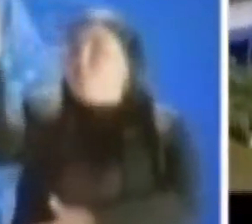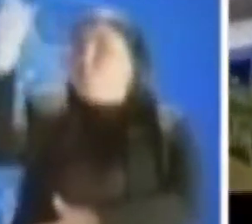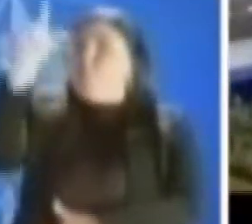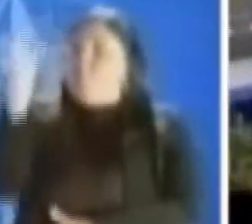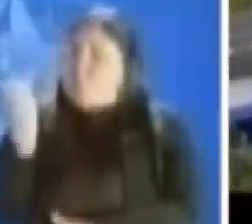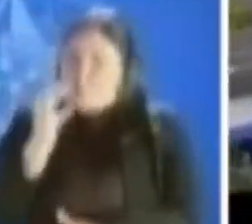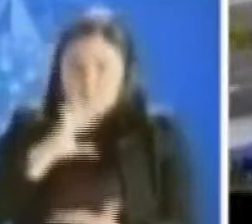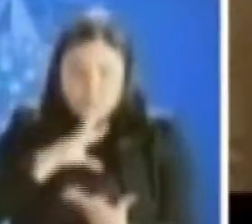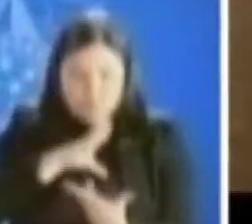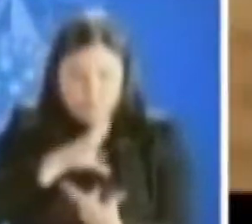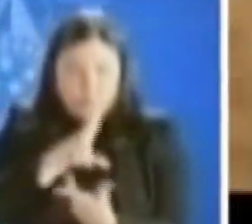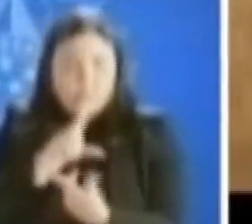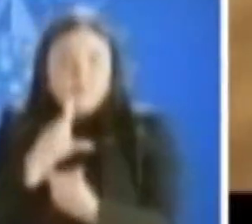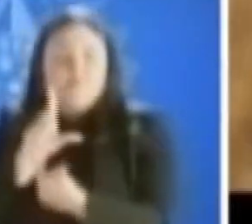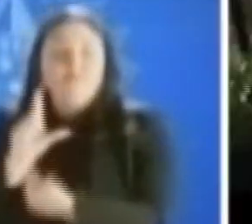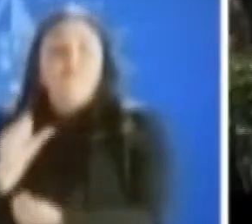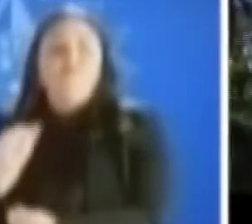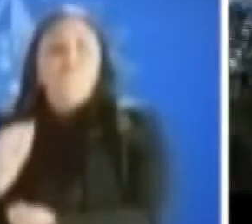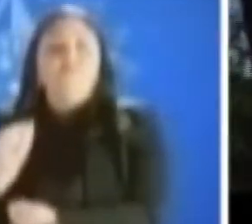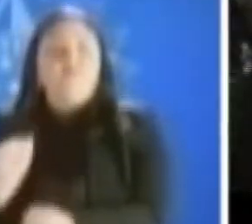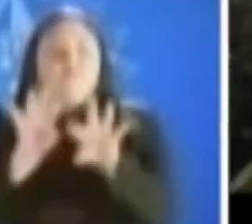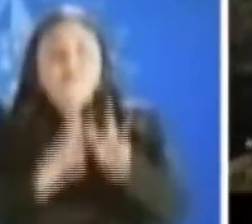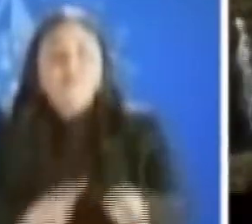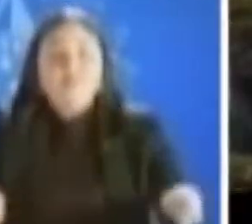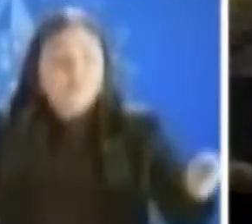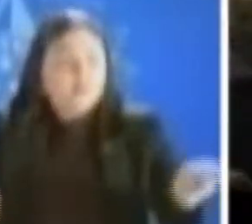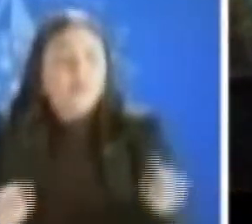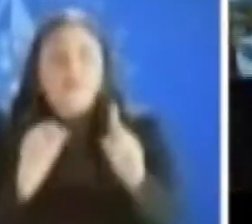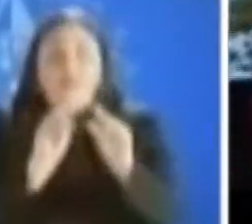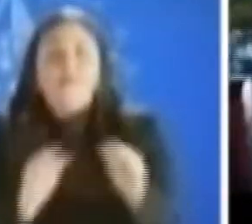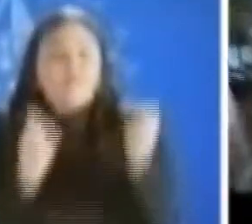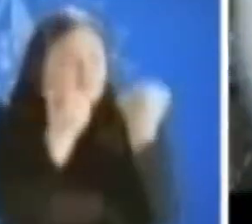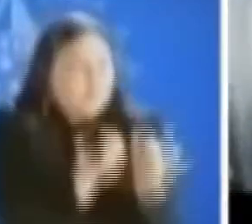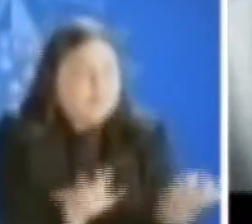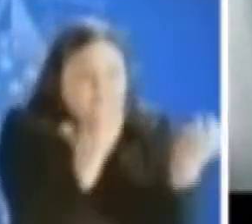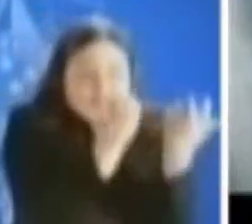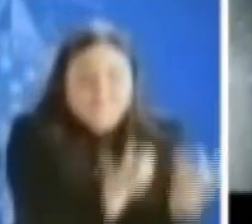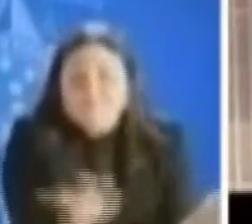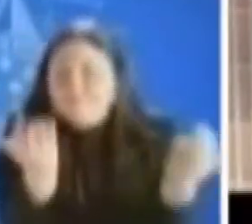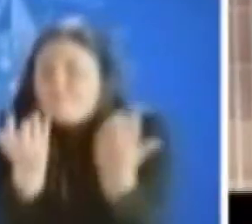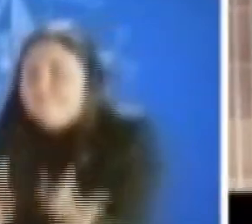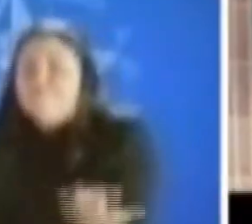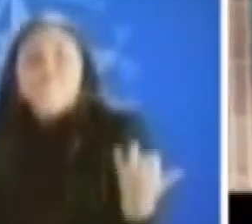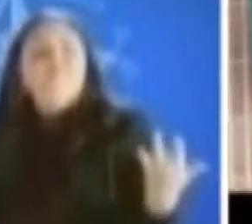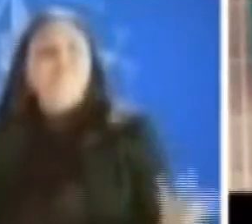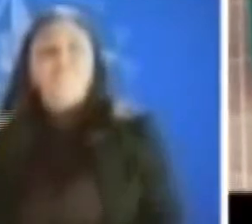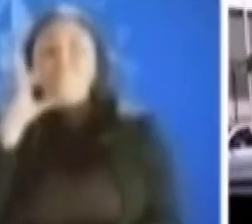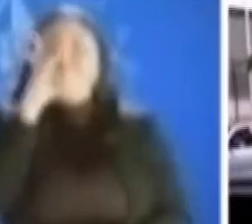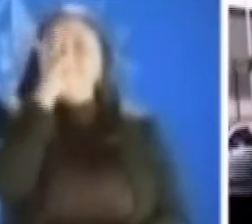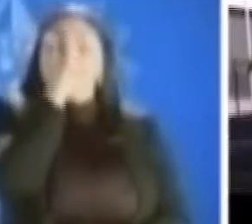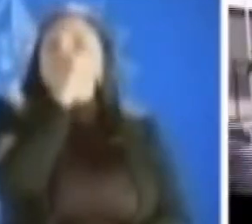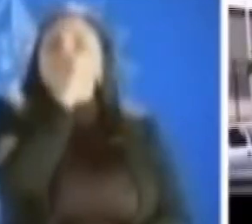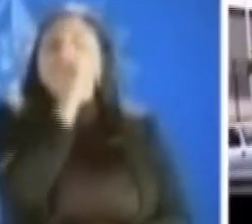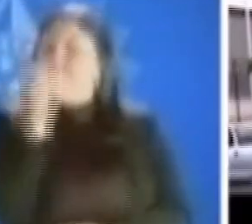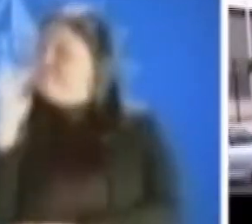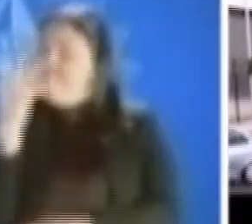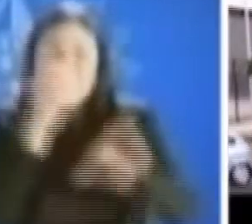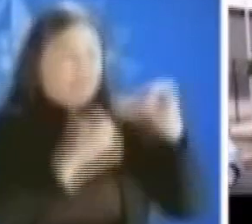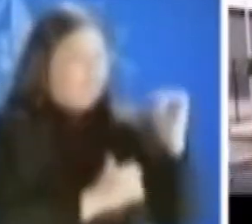iluminando os algo novo mundo do que a terra mas ainda